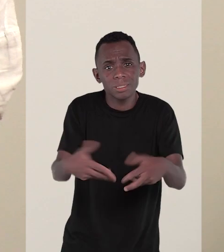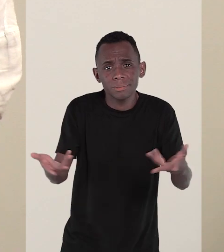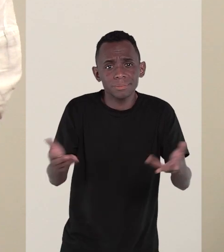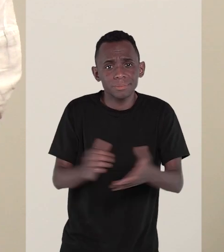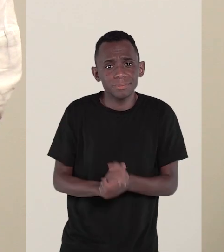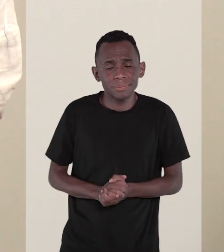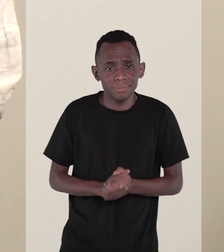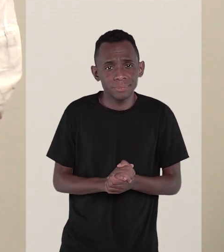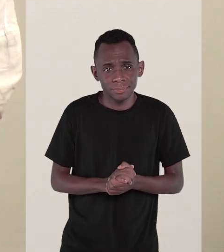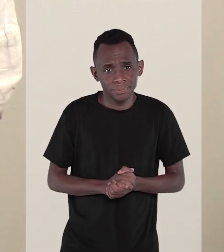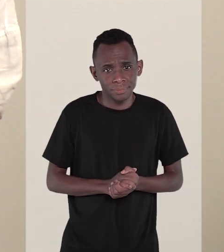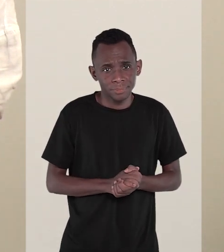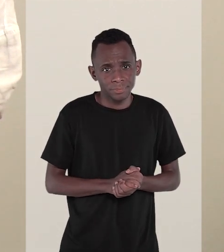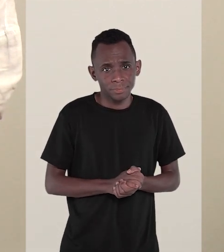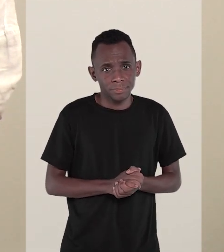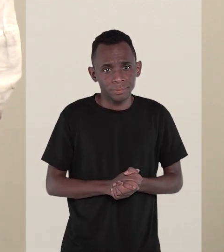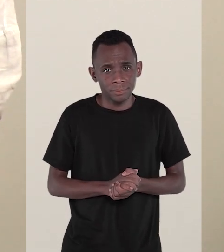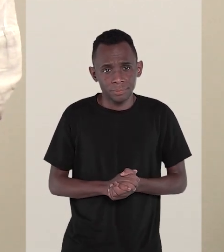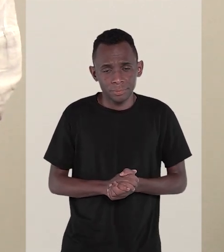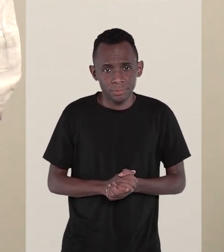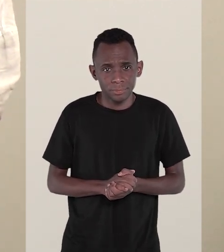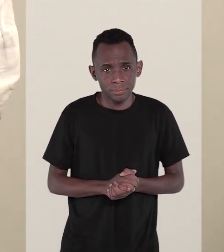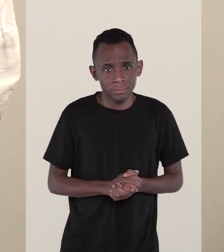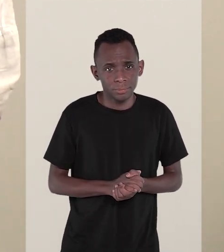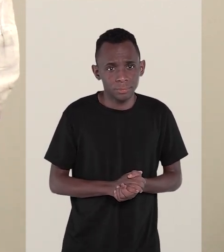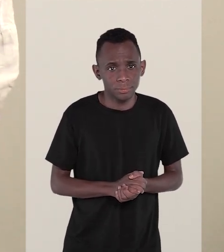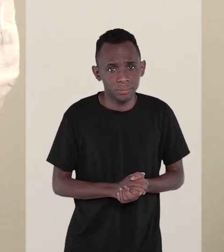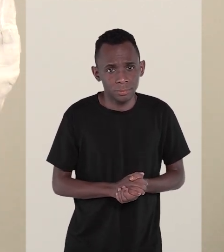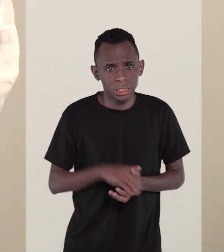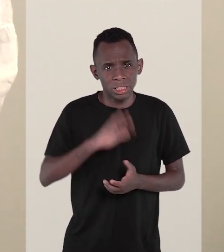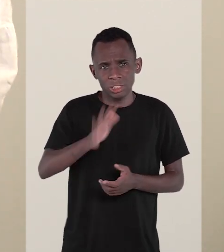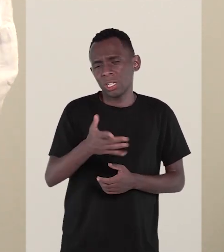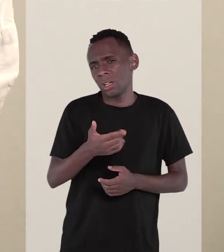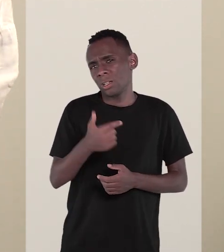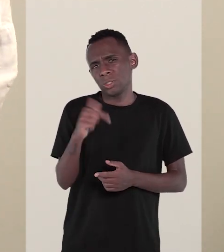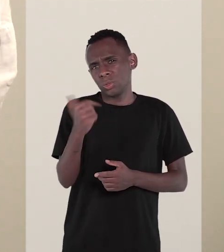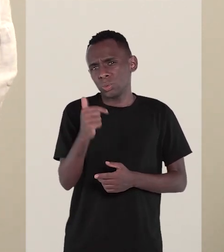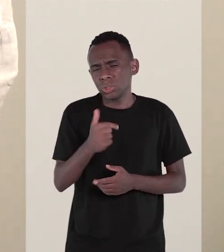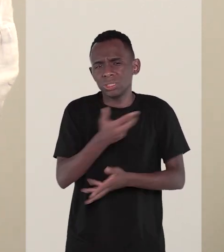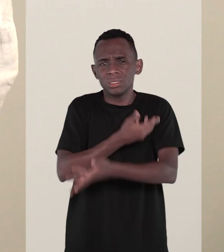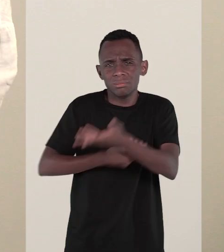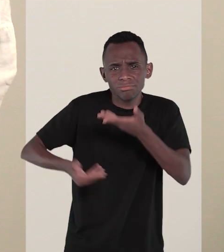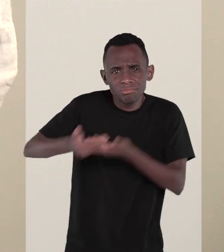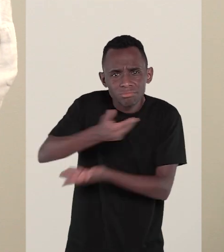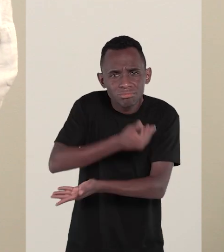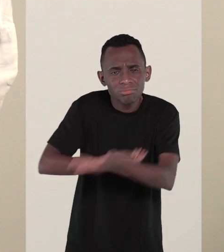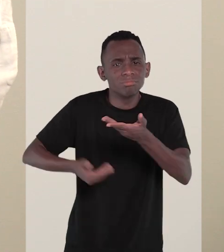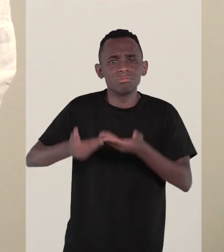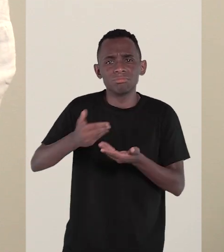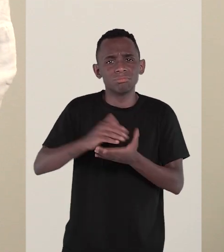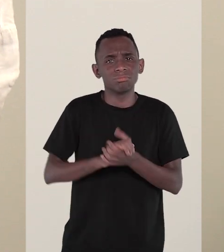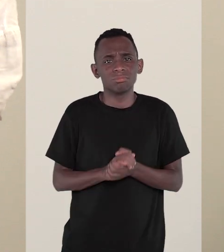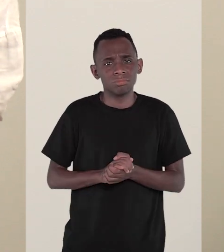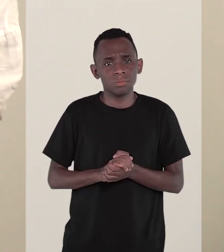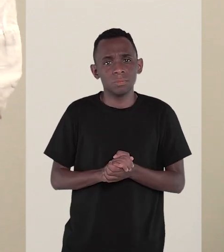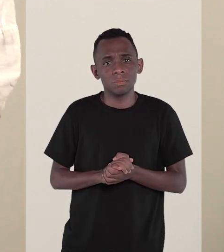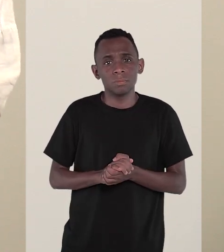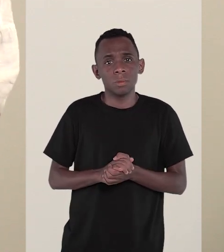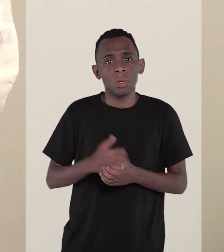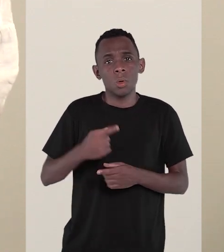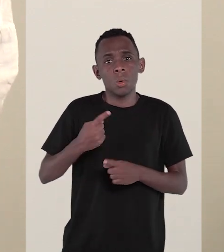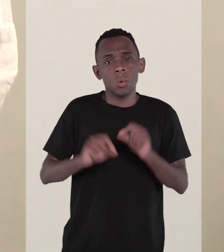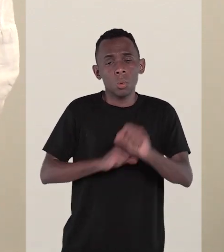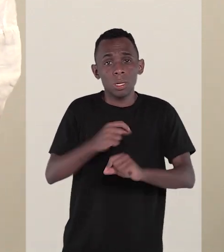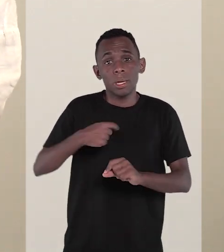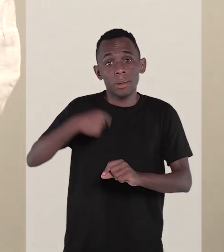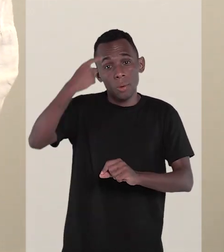dá mais, né? E eu já não tinha muita conversa, não tentava convencer